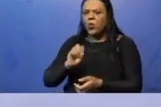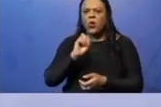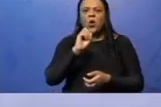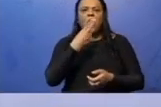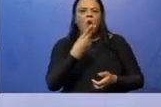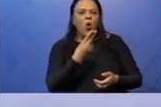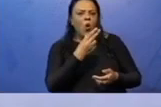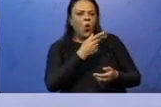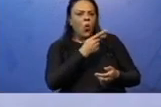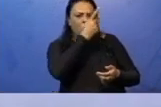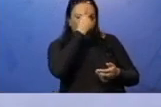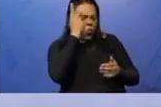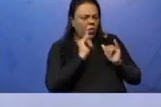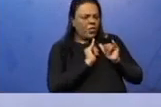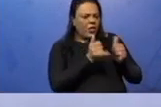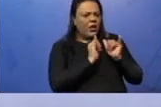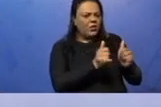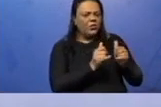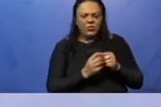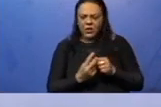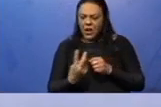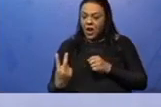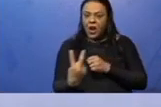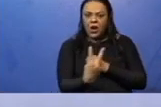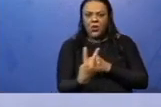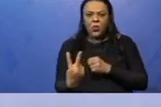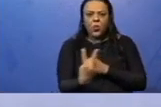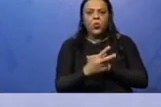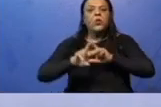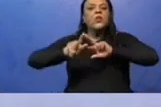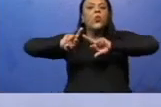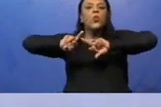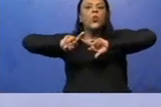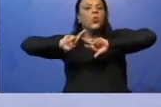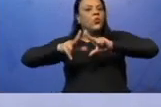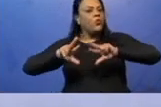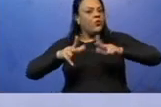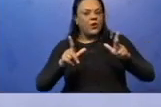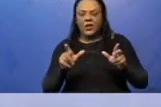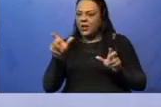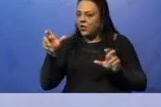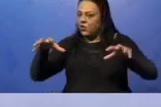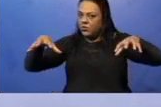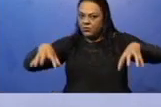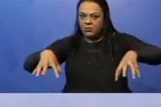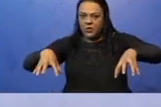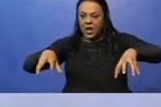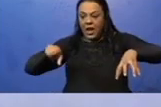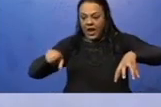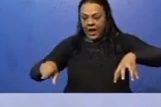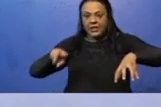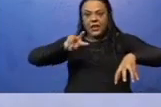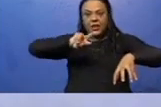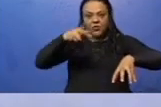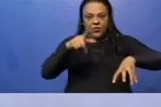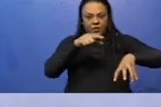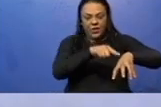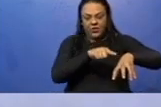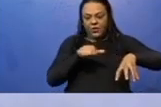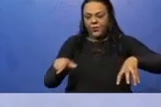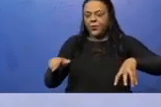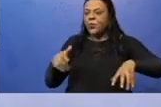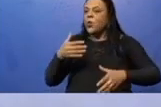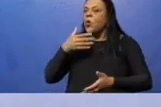mesma coisa. Nossa, professora, não são a mesma coisa de jeito nenhum. Por quê? O autor é um ser